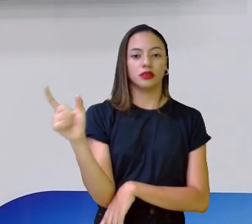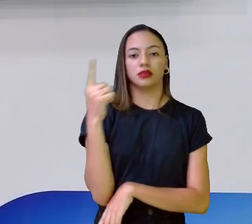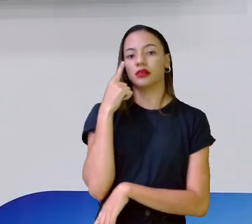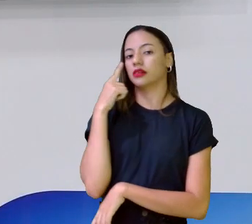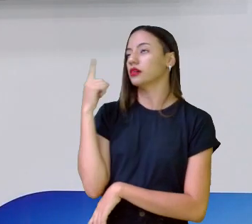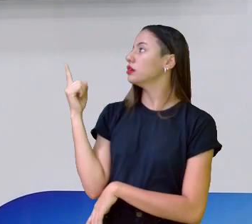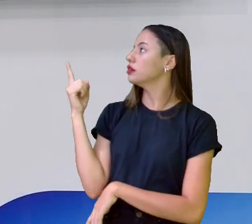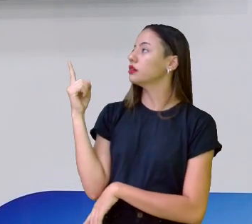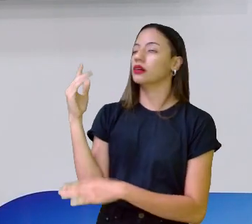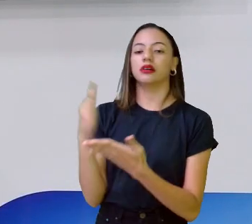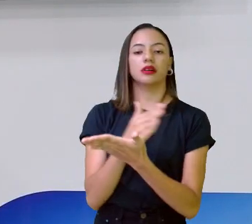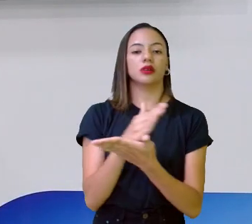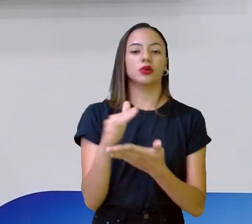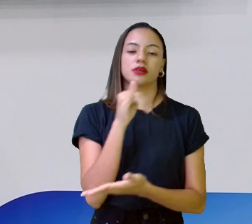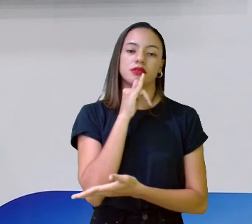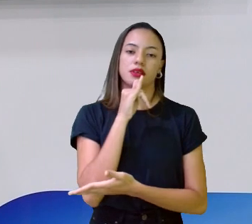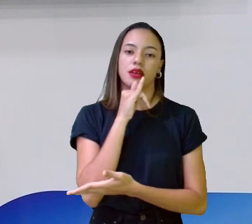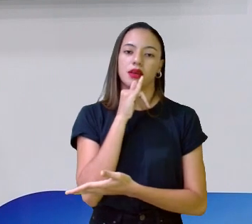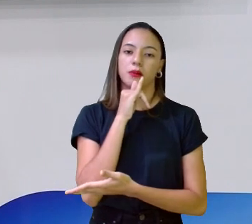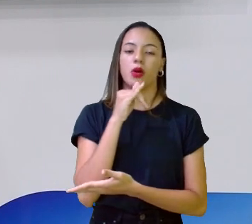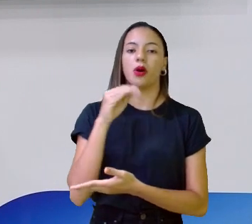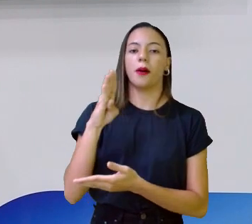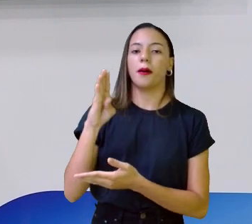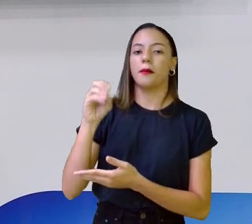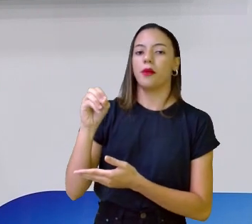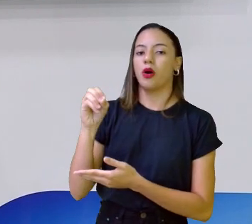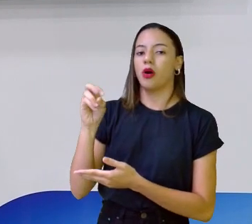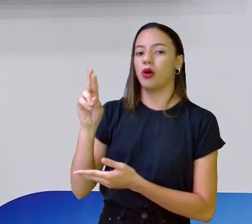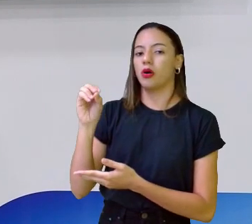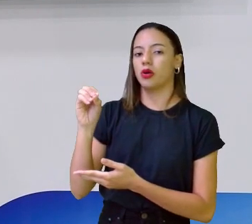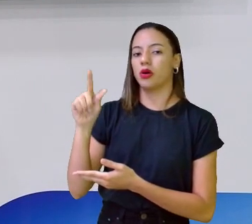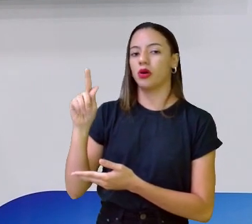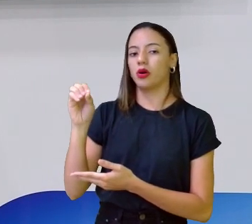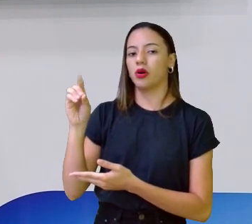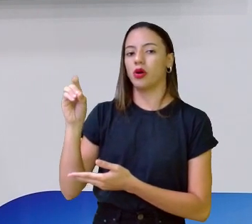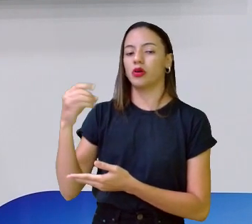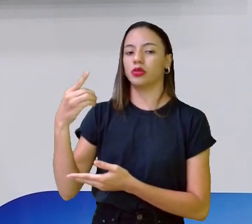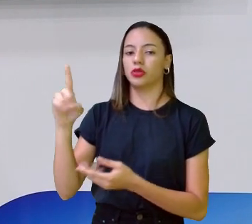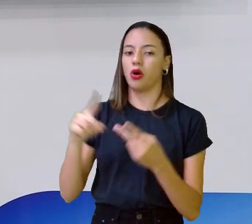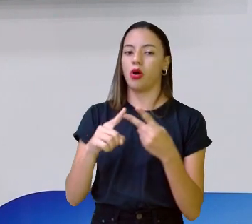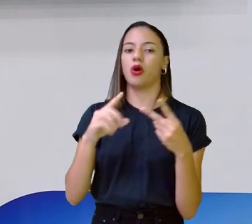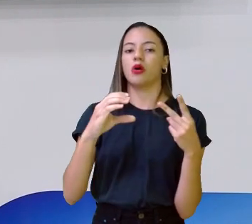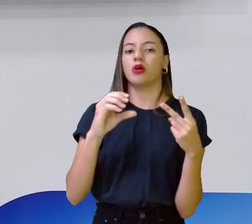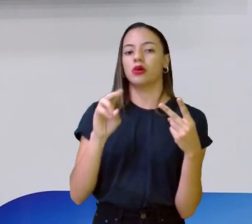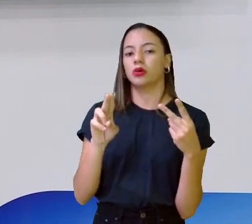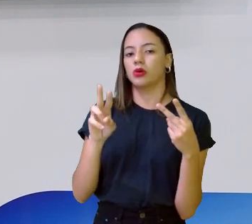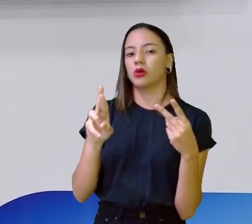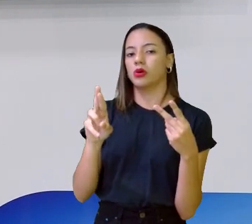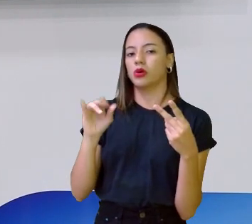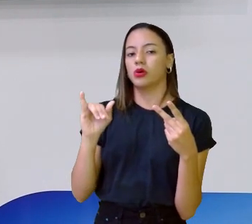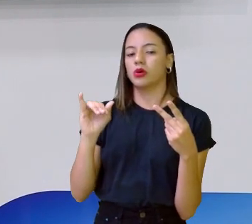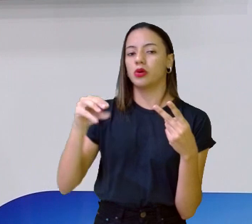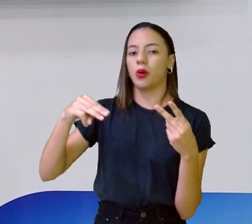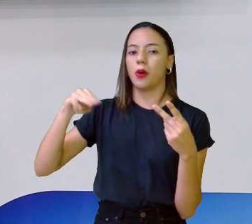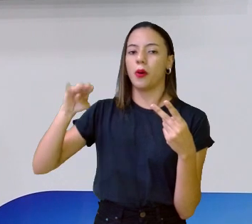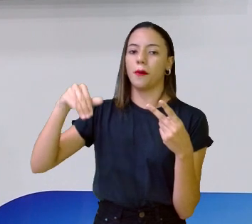esses exemplos aí, não é? Borogodó, curumim, que é uma expressão indígena, não é? Oxente,